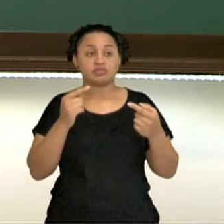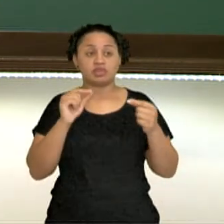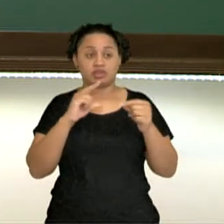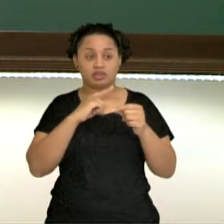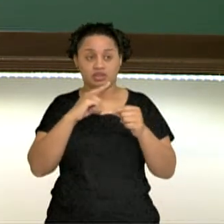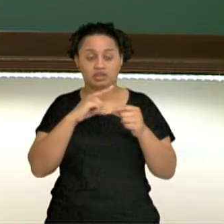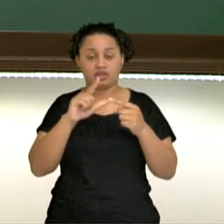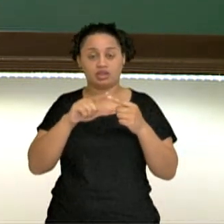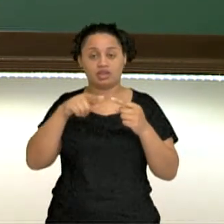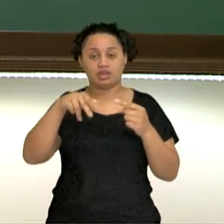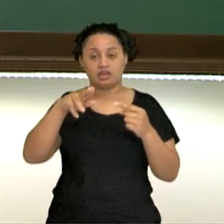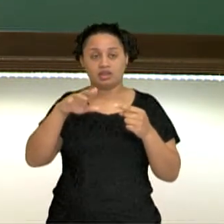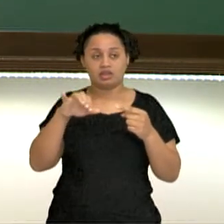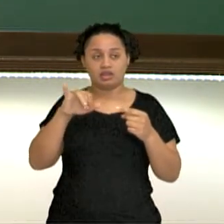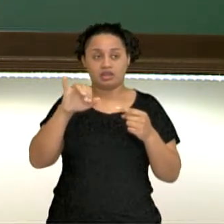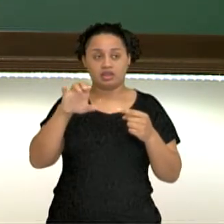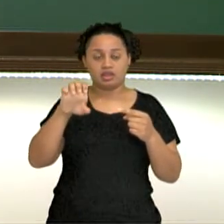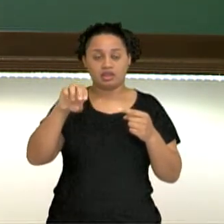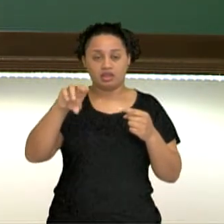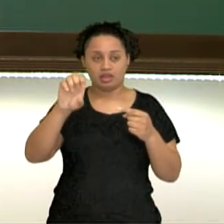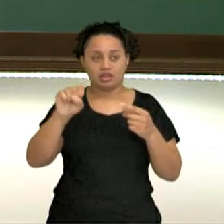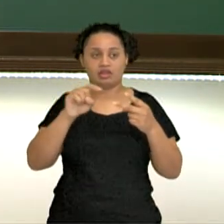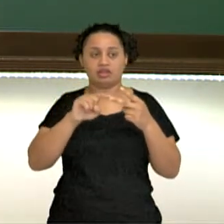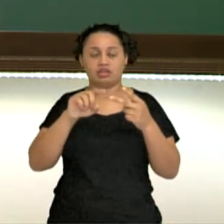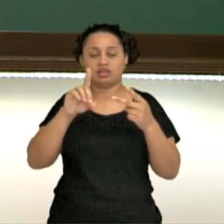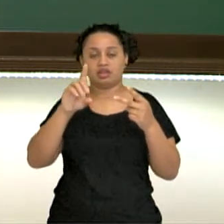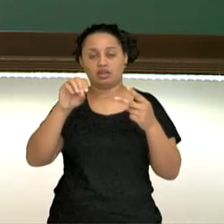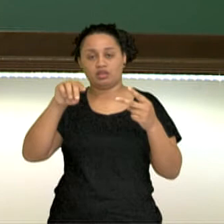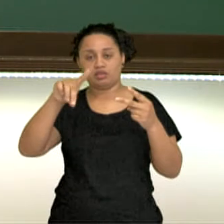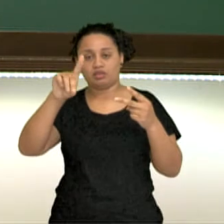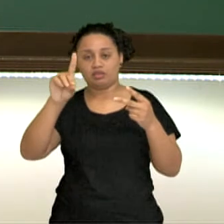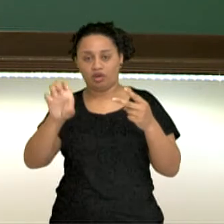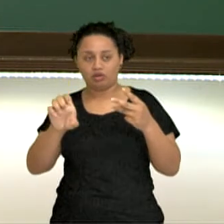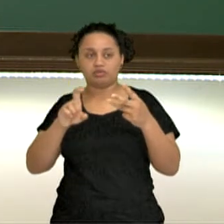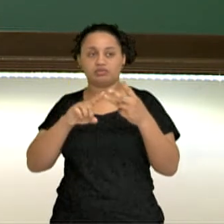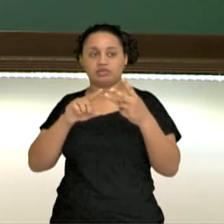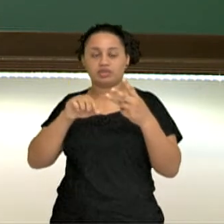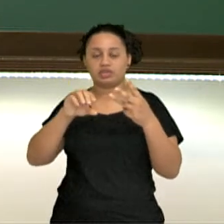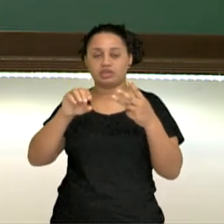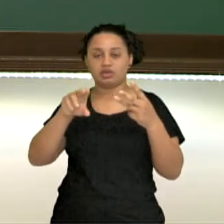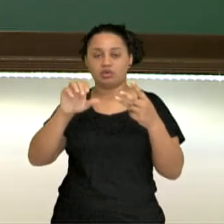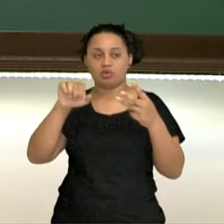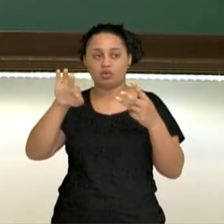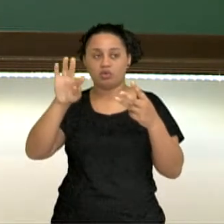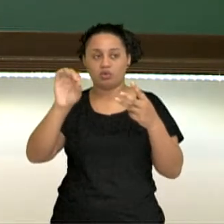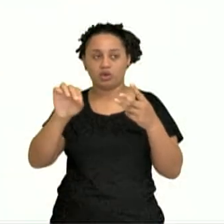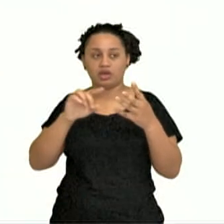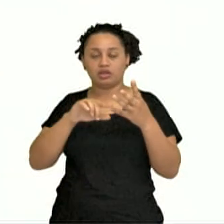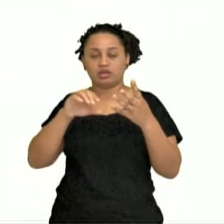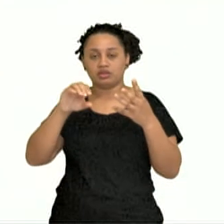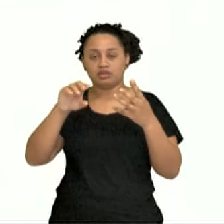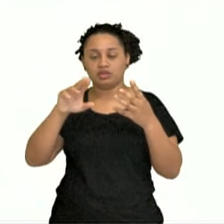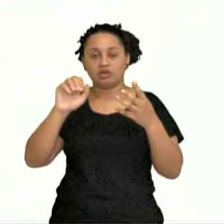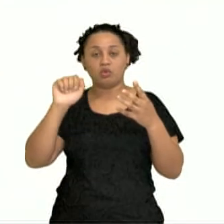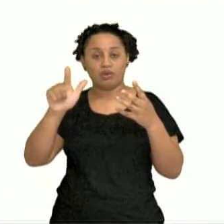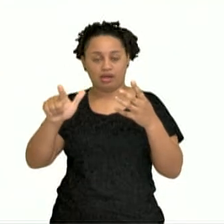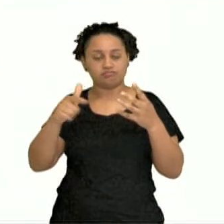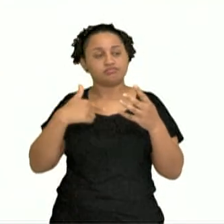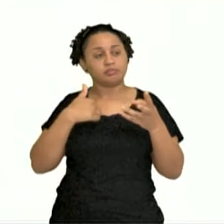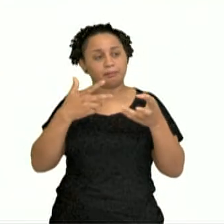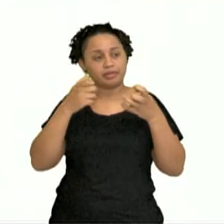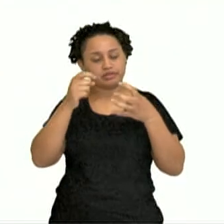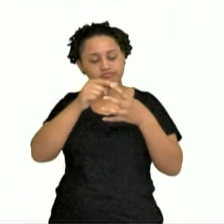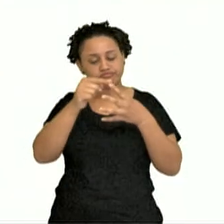pronombres quiénes, donde, cuánto e cuál. Olha lá então. Letra A.